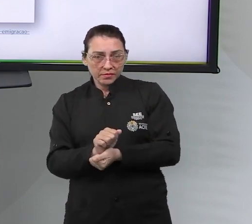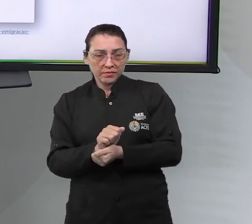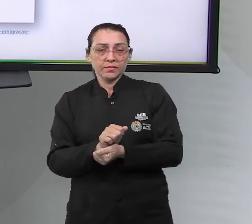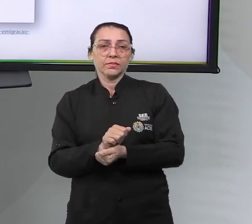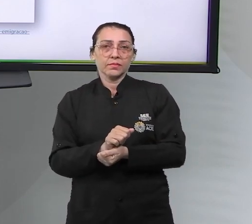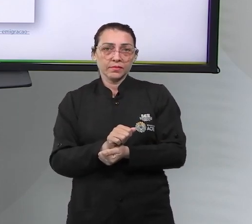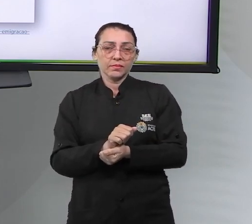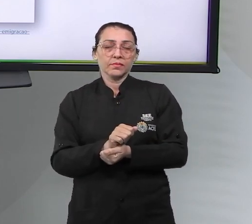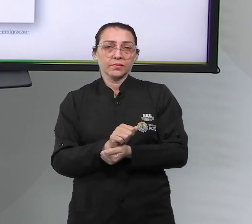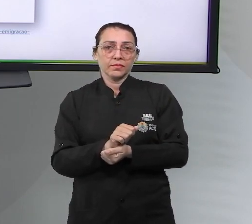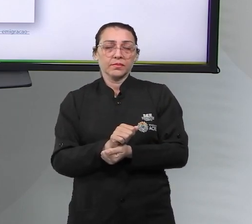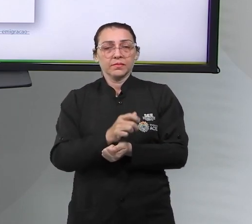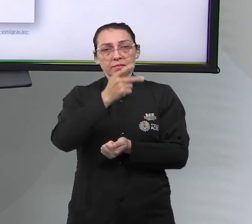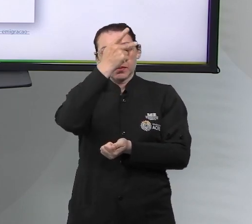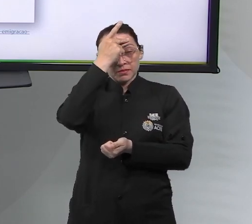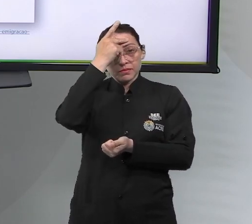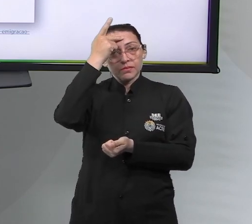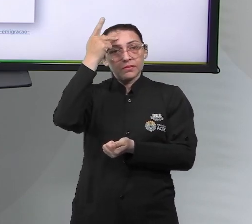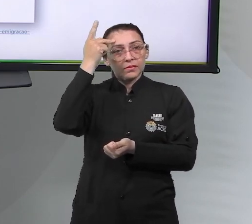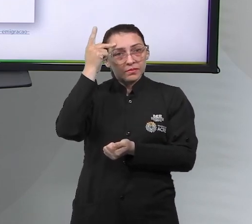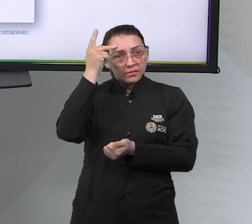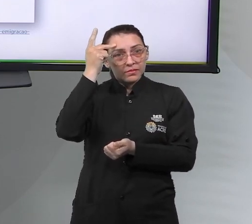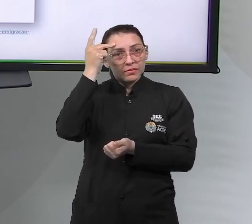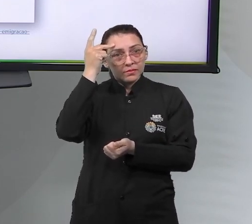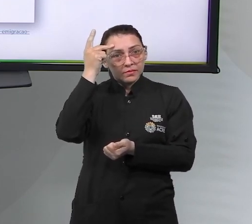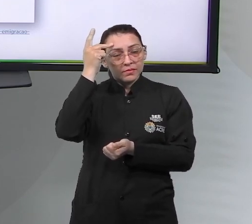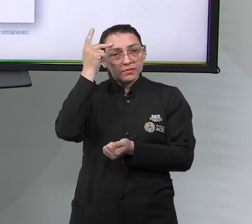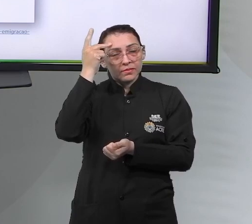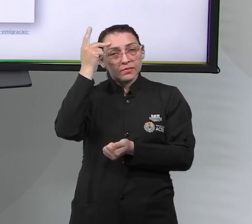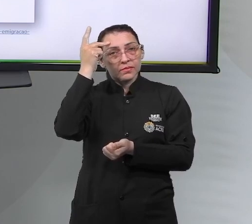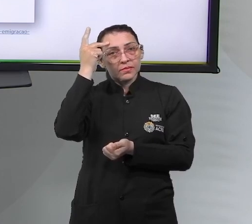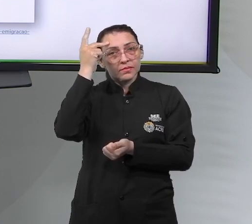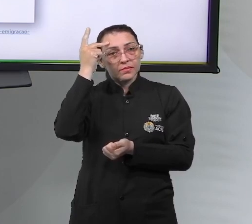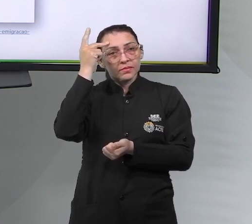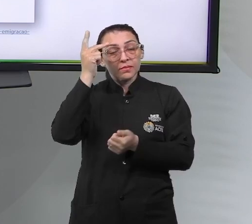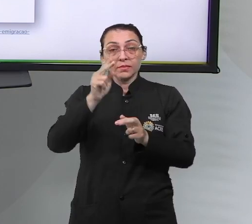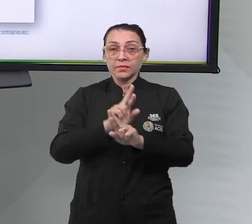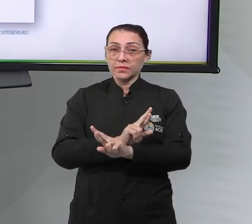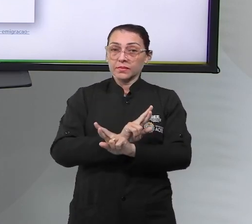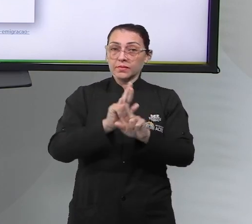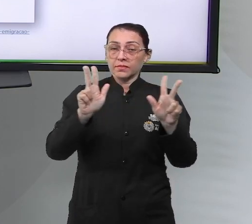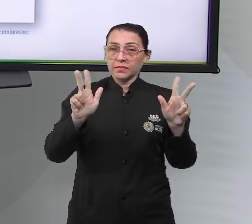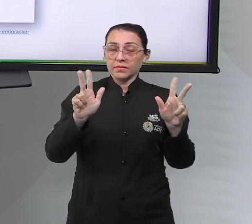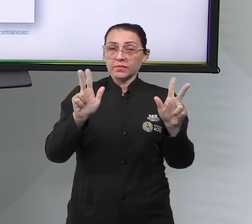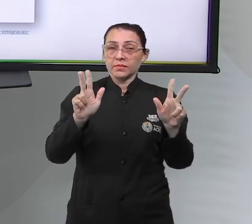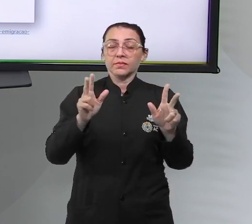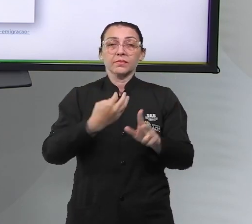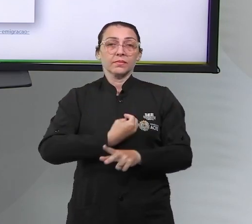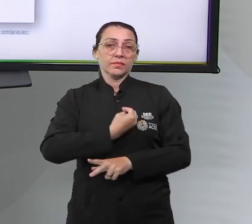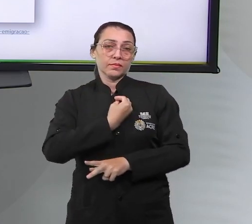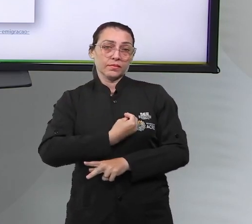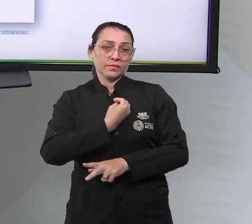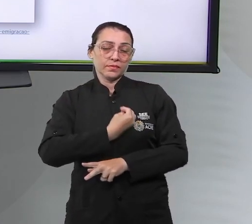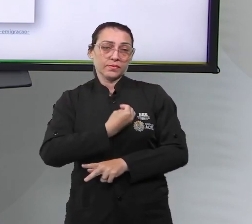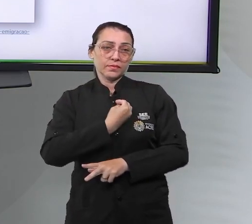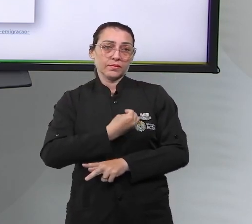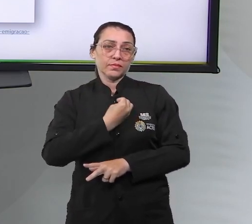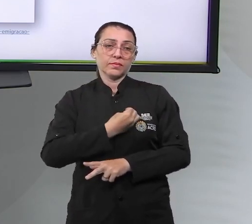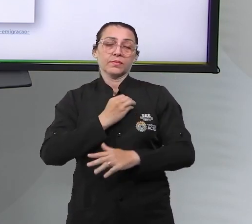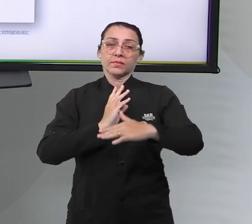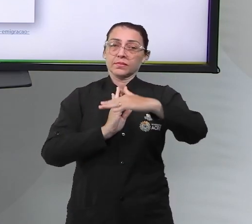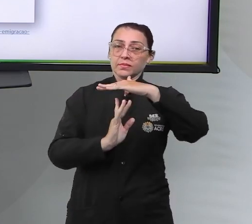melhor colocando, pessoas de origem, de procedência diferenciada, vivem nesse